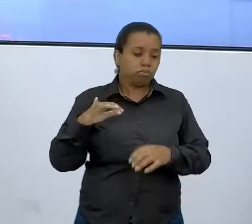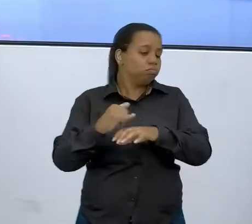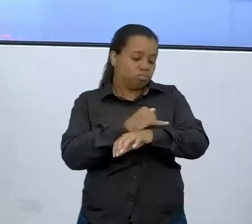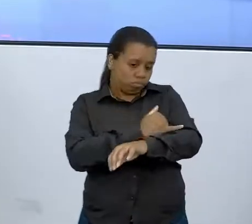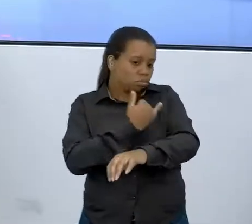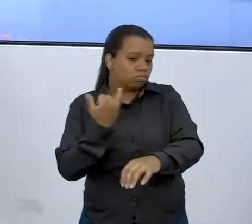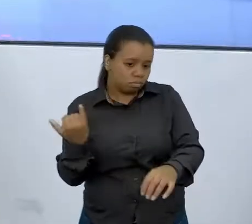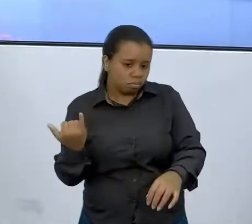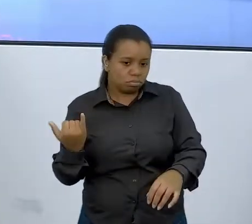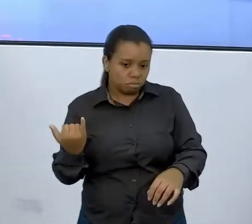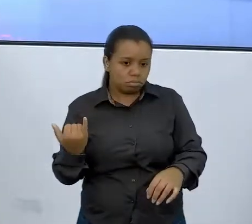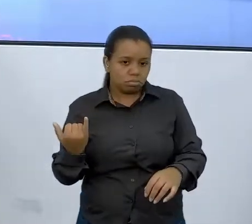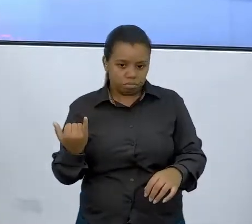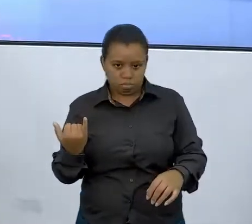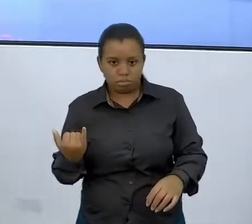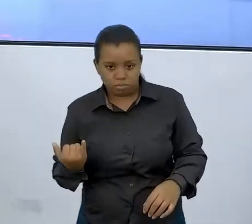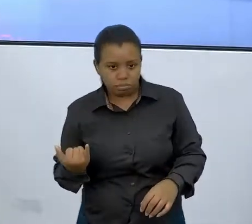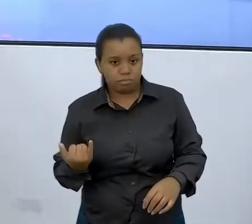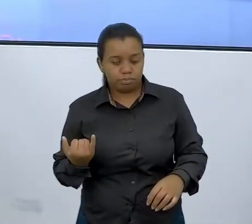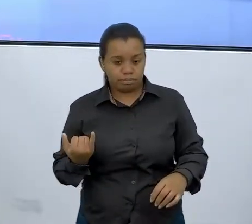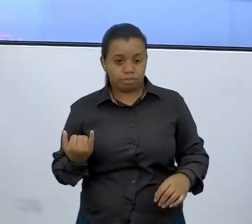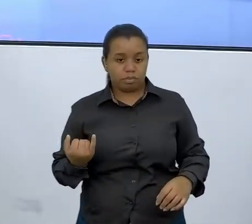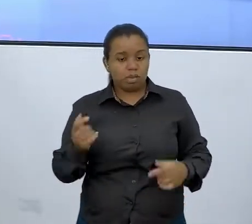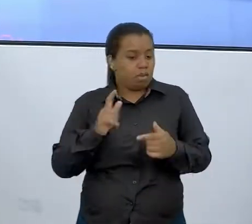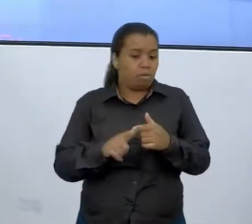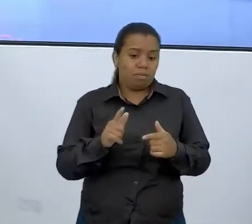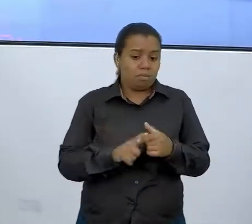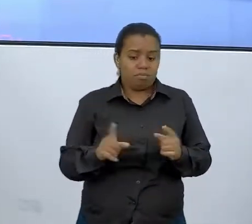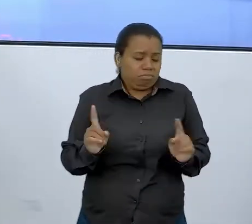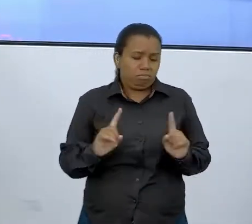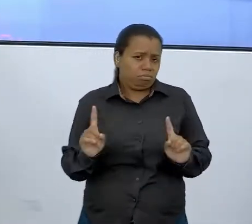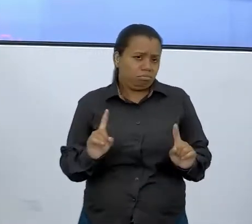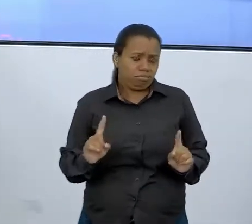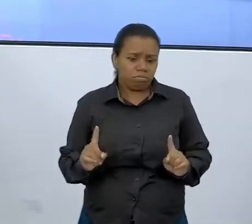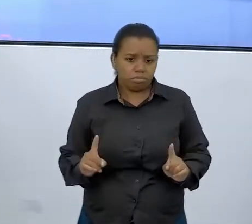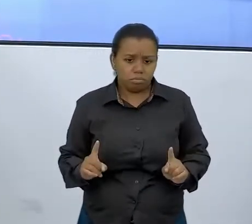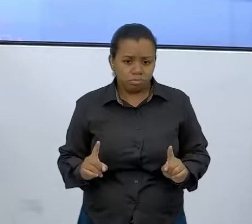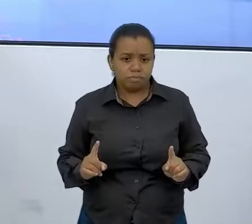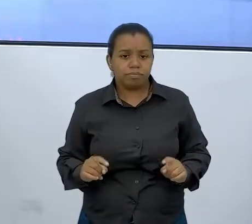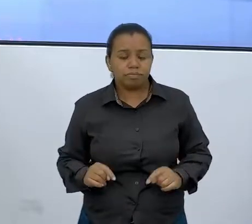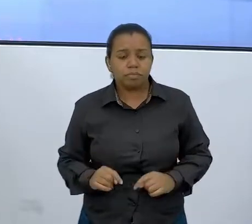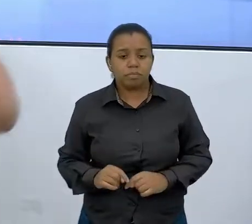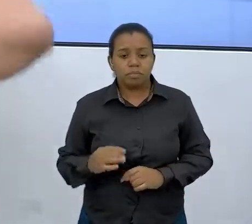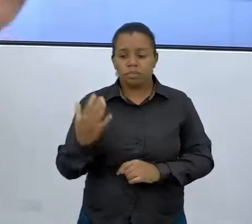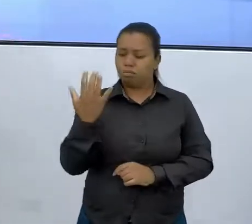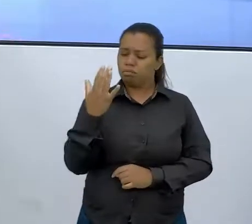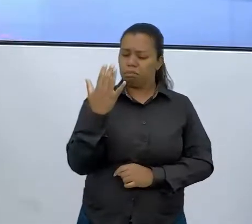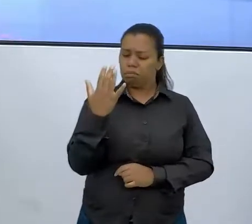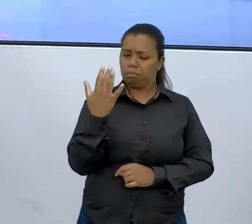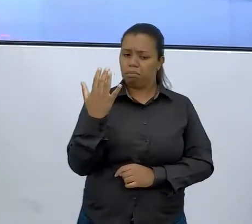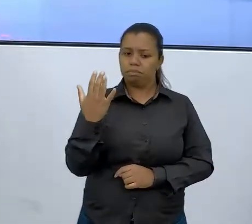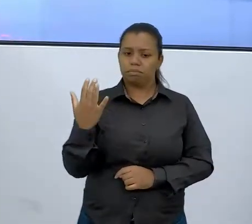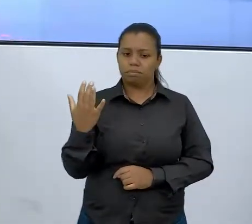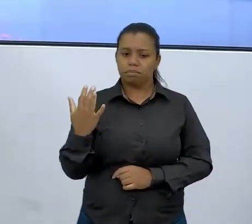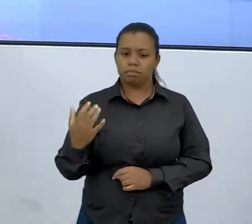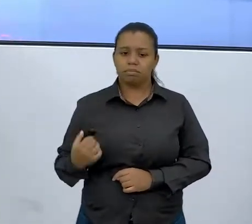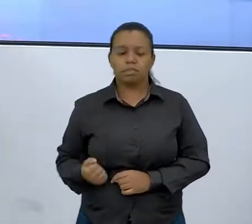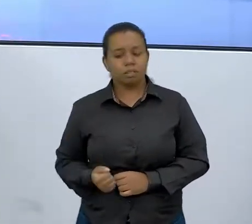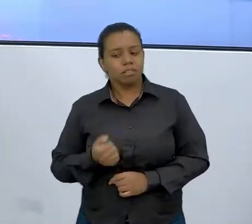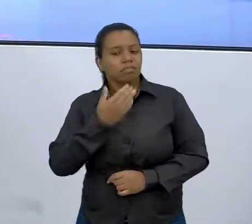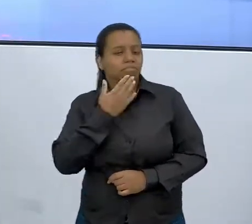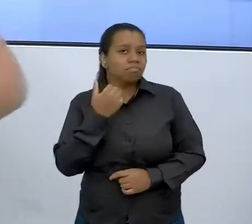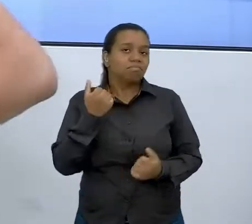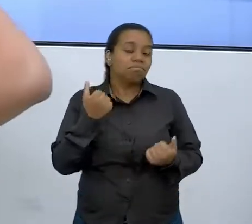peso, e isso não é um problema, que fique muito claro, mas ela vai olhar e falar assim, ela se olha no espelho e